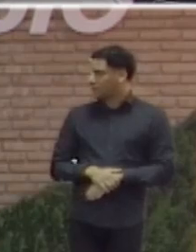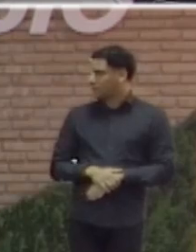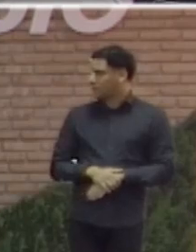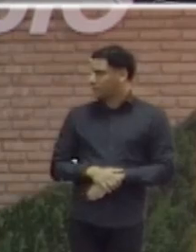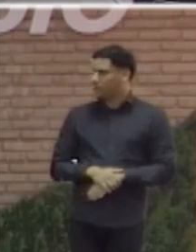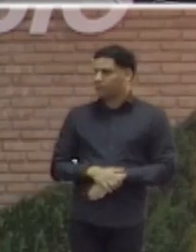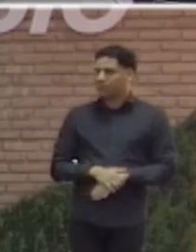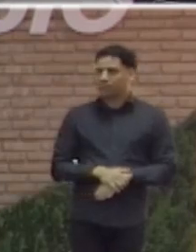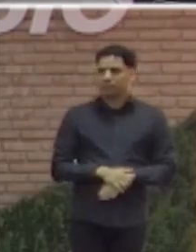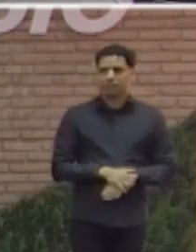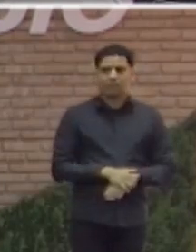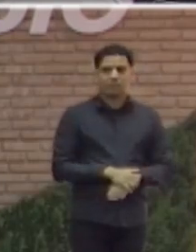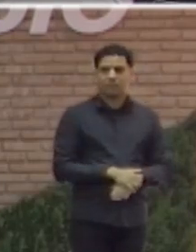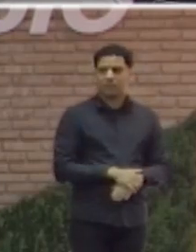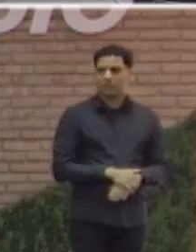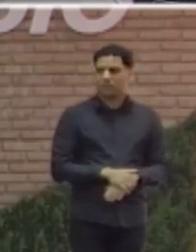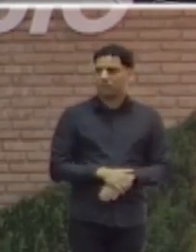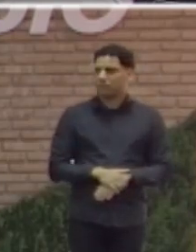Colocar.